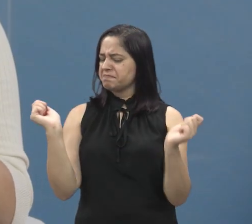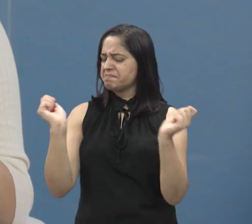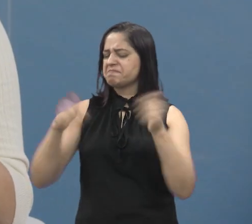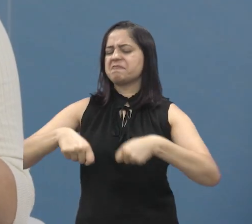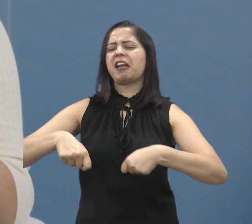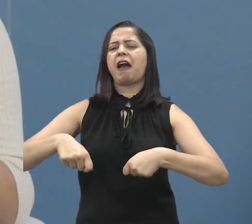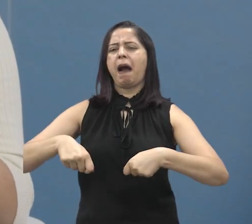produto turístico